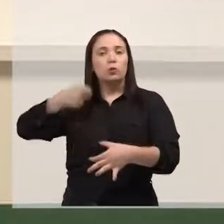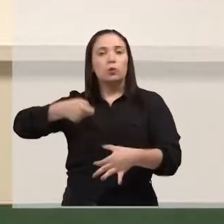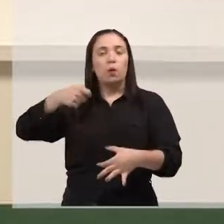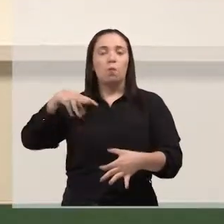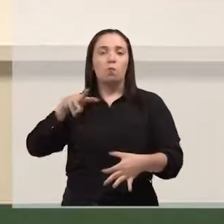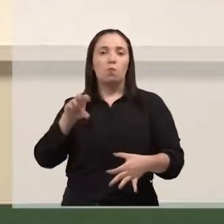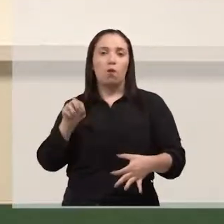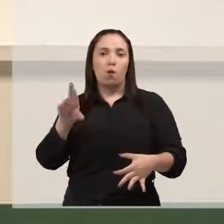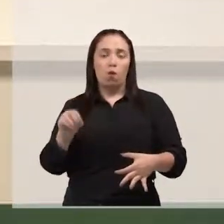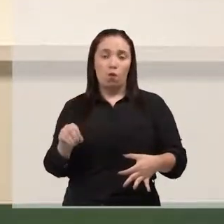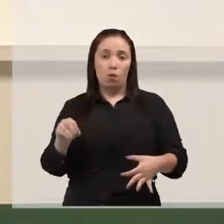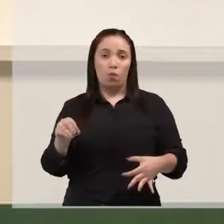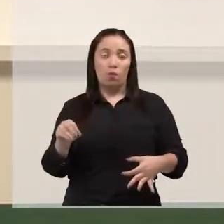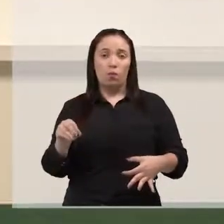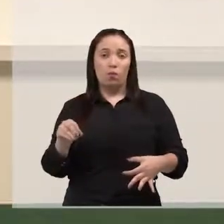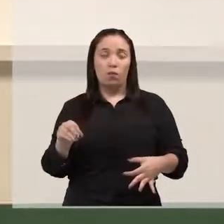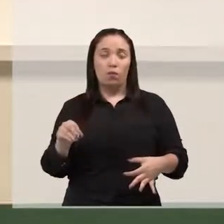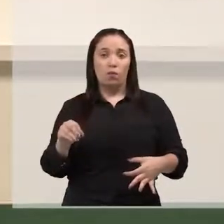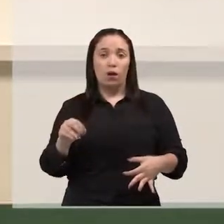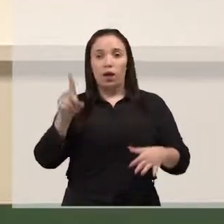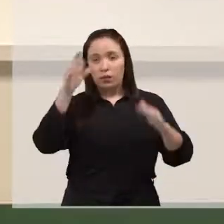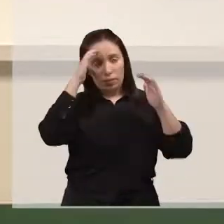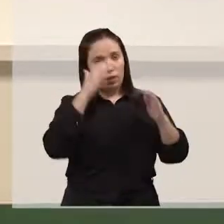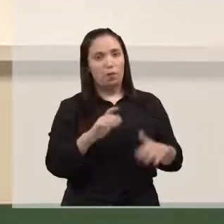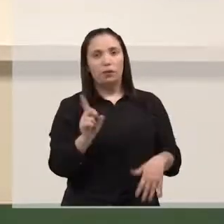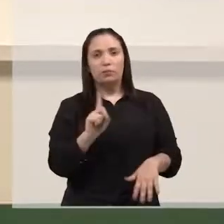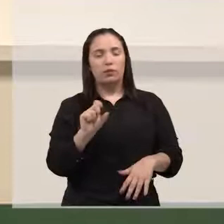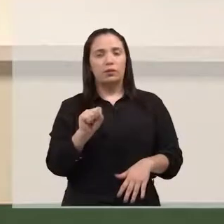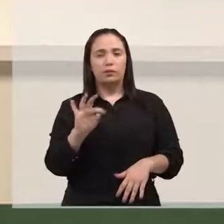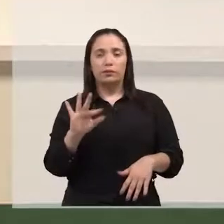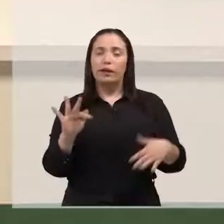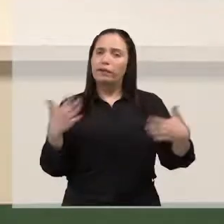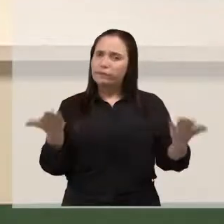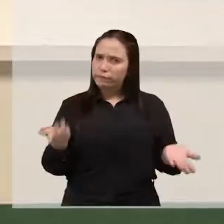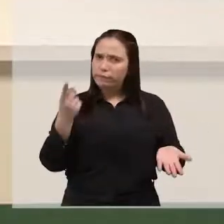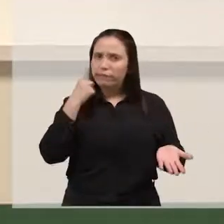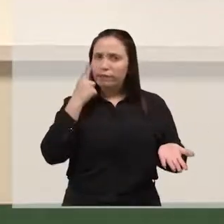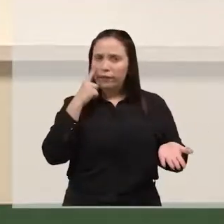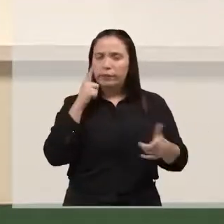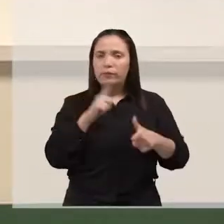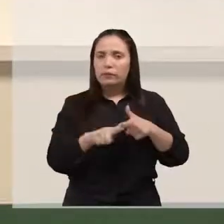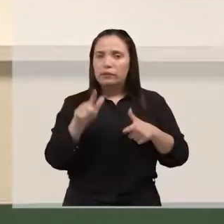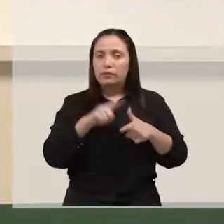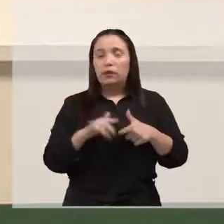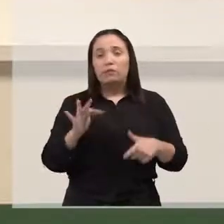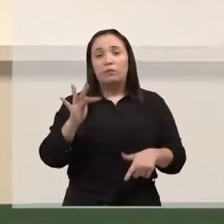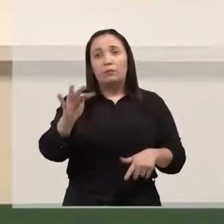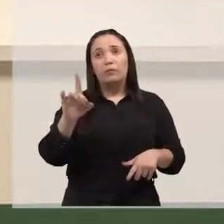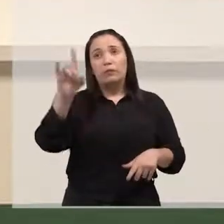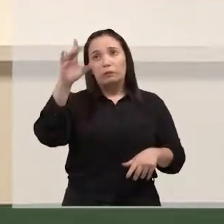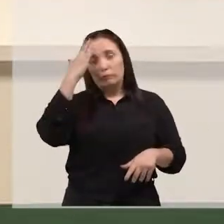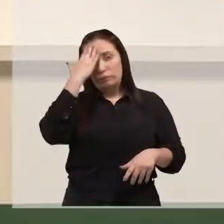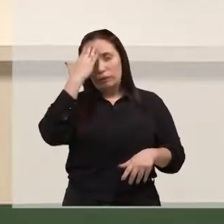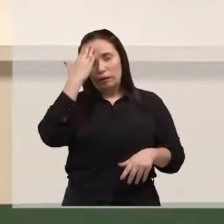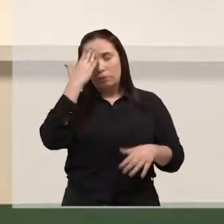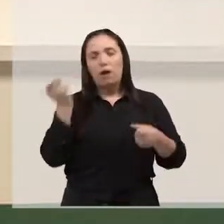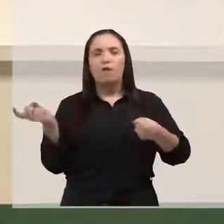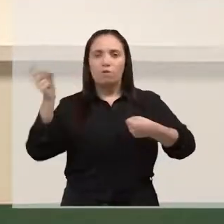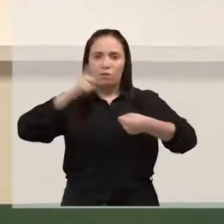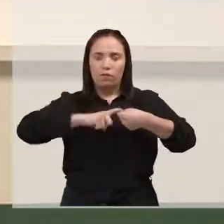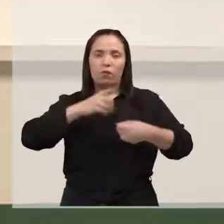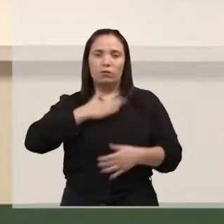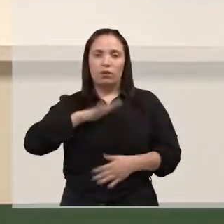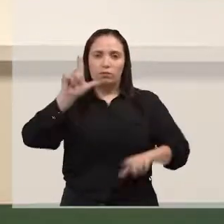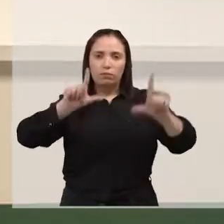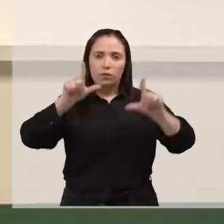Moro em desobedecer a ordem do Supremo Tribunal Federal. Então, só Deus sabe onde é que vai parar isso daí. Eu vou para um rápido intervalo,